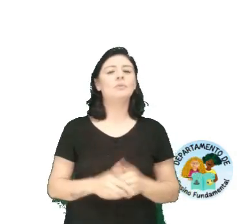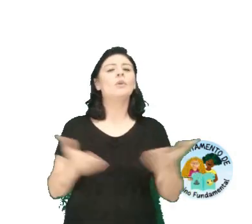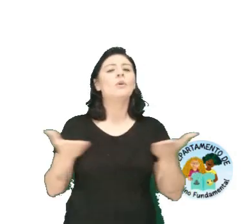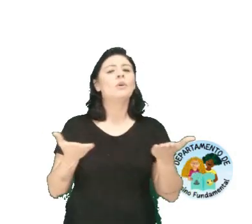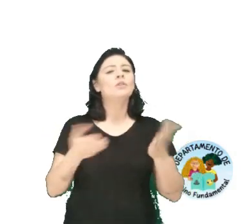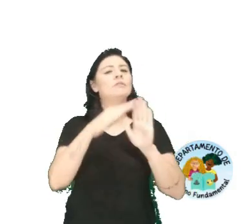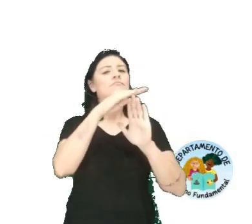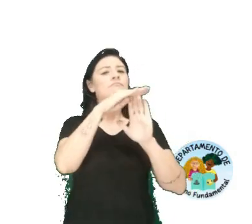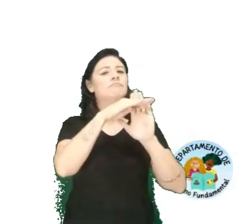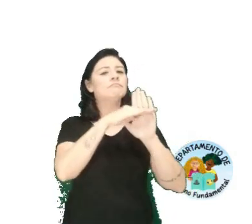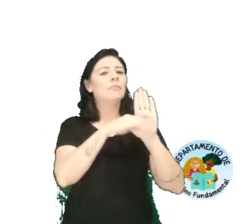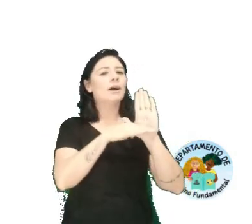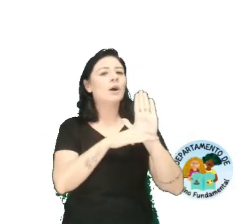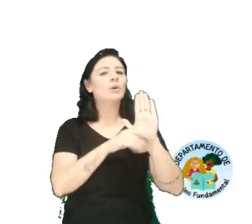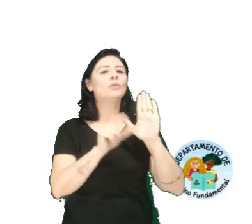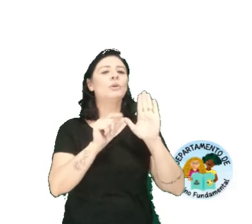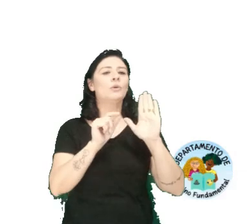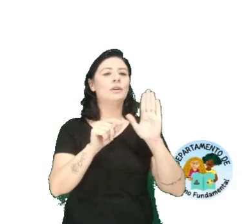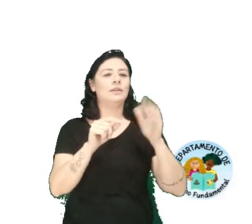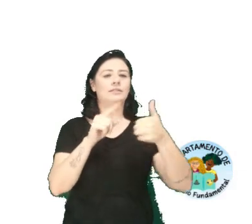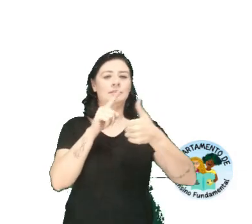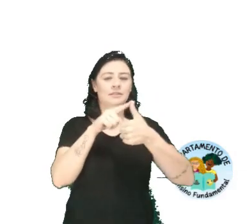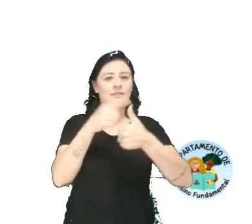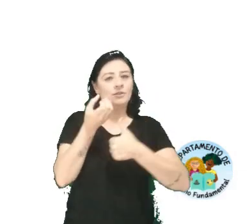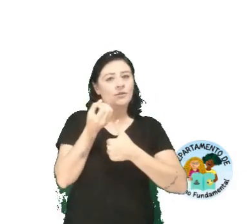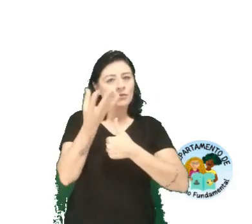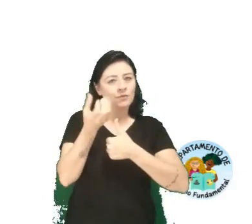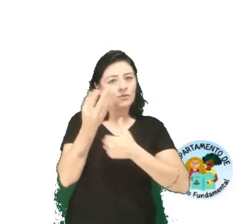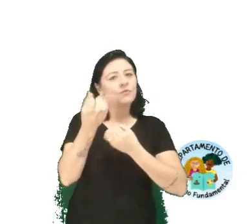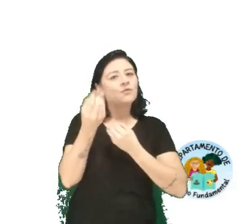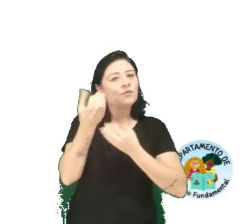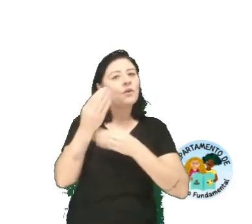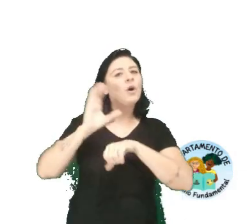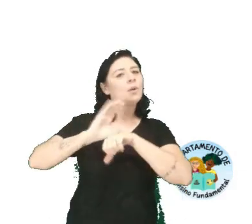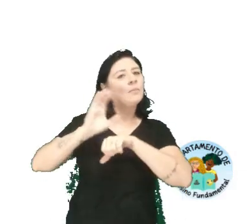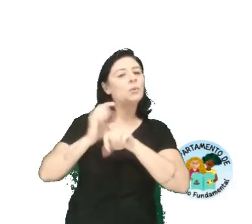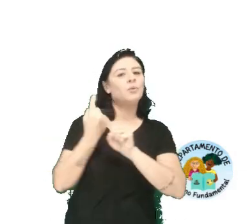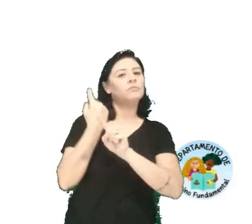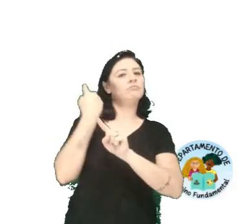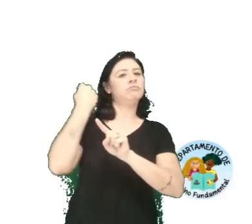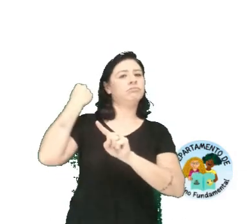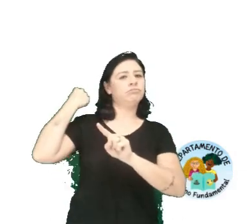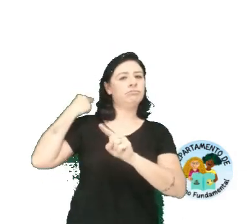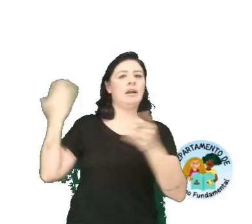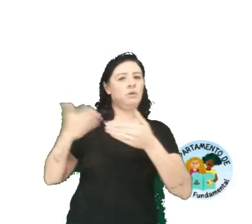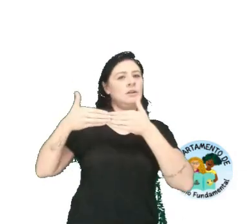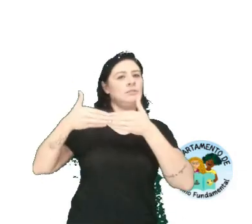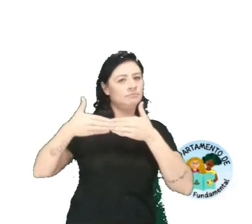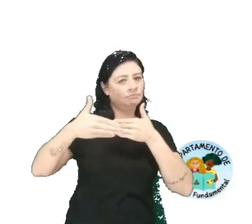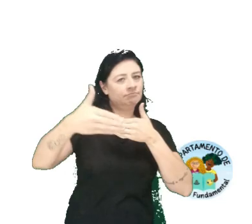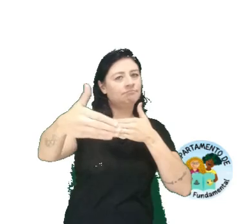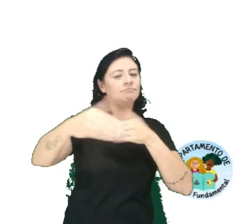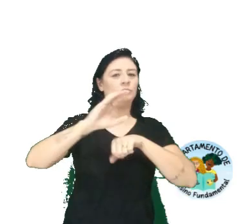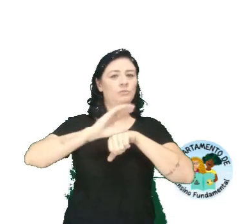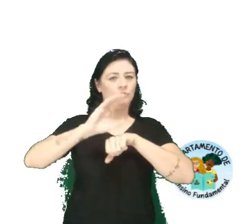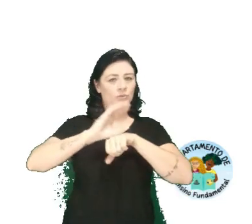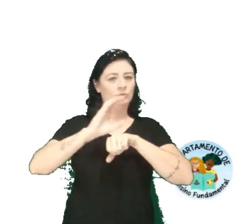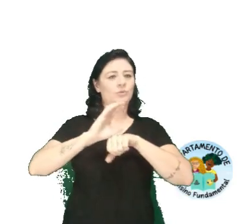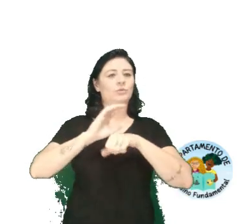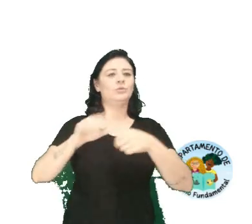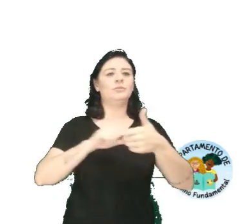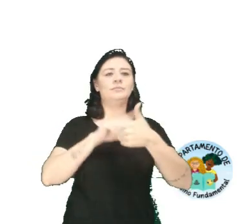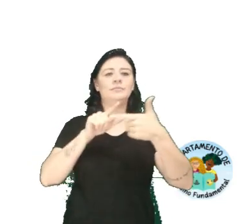Então, a pauta de hoje nós vamos fazer alguns informes, né, sobre a formação anterior e sobre, né, dando continuidade a esse processo de formação. Nós